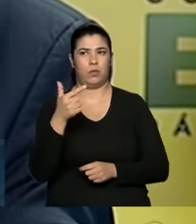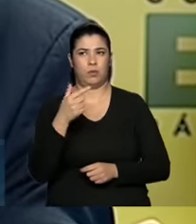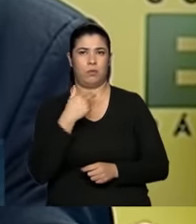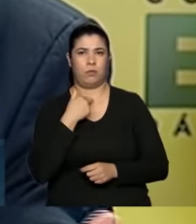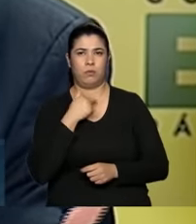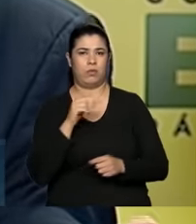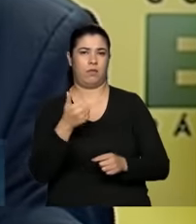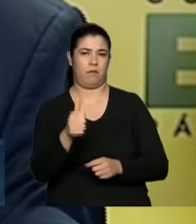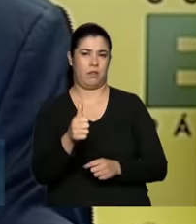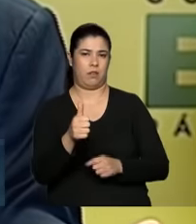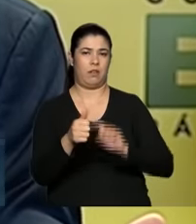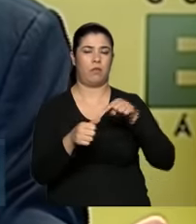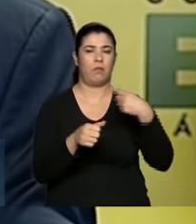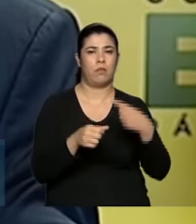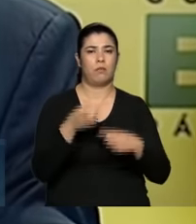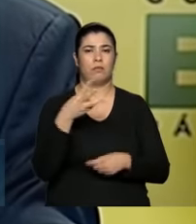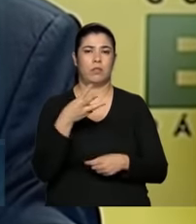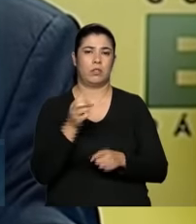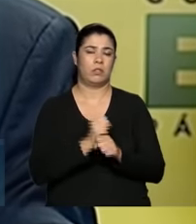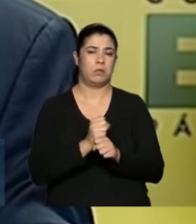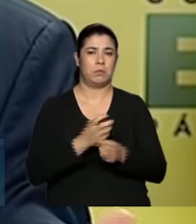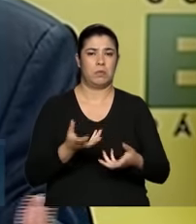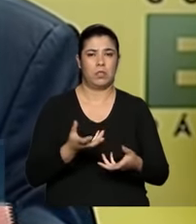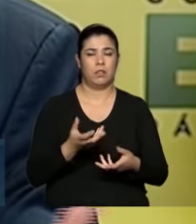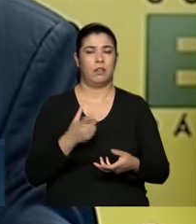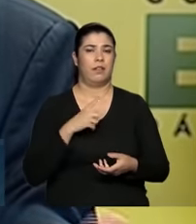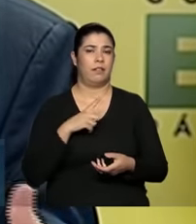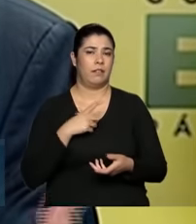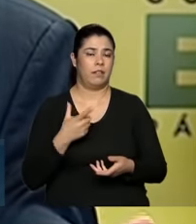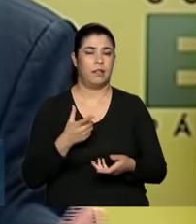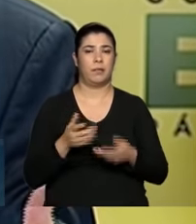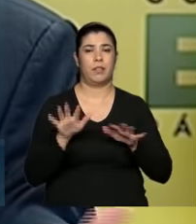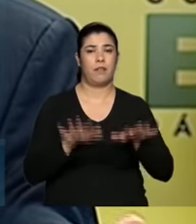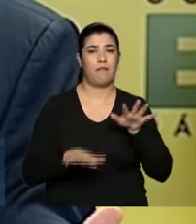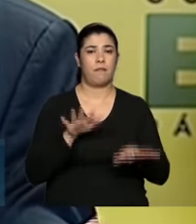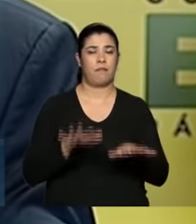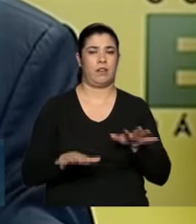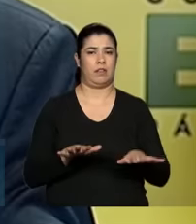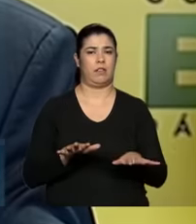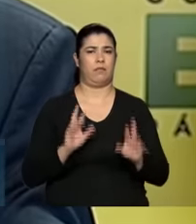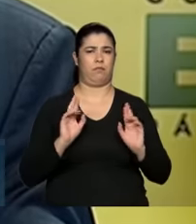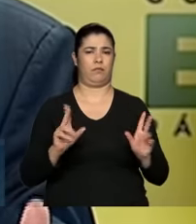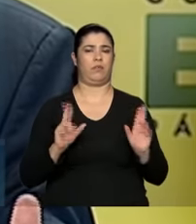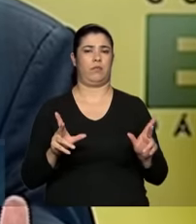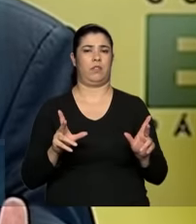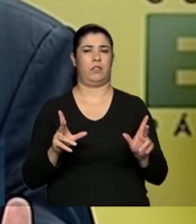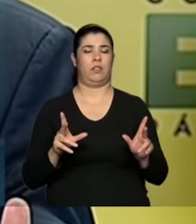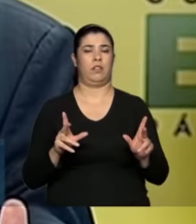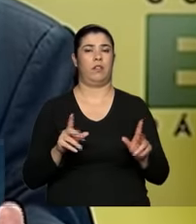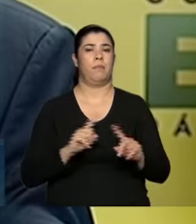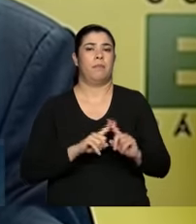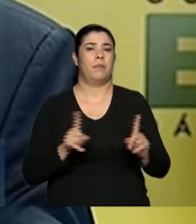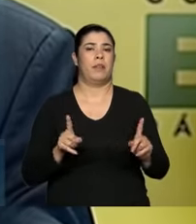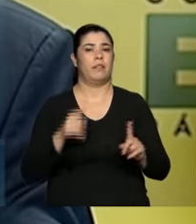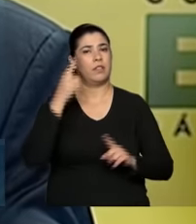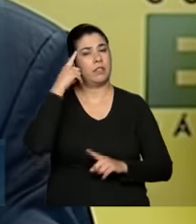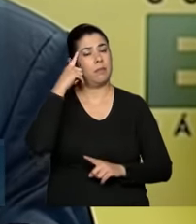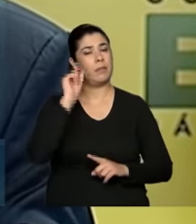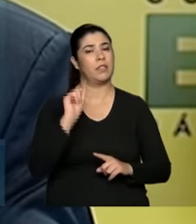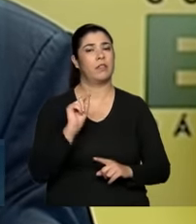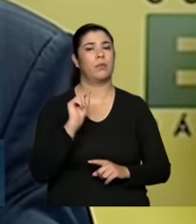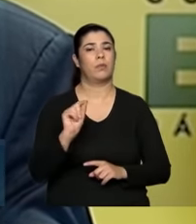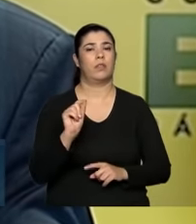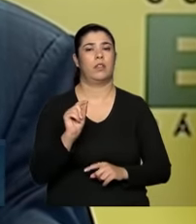Você iria avaliar qual ano? Uma vez o outro, segundo, outra vez o terceiro. Ficaria meio esquisito. Mas você tem que